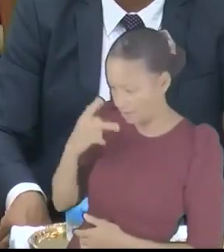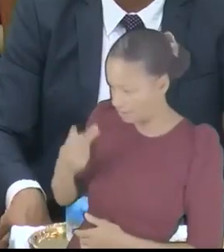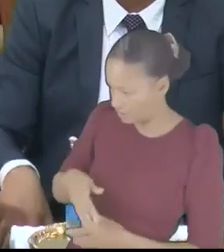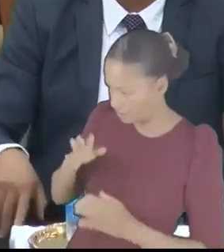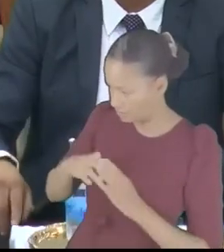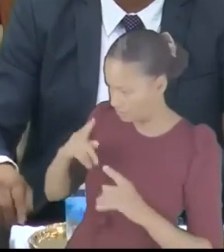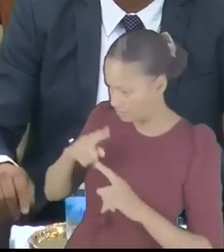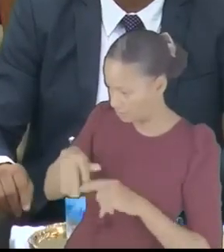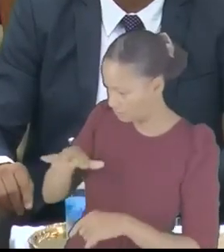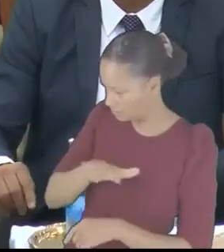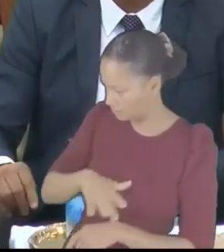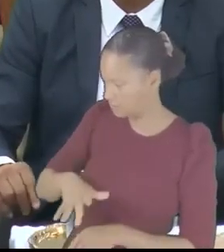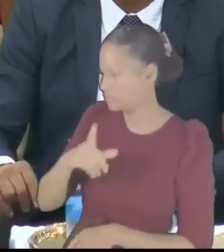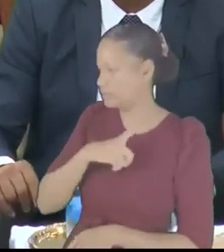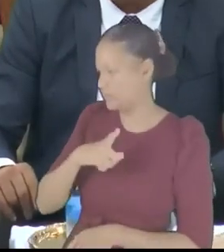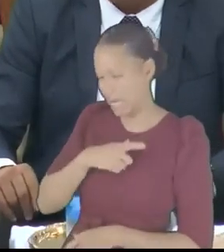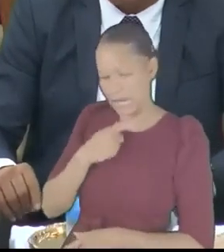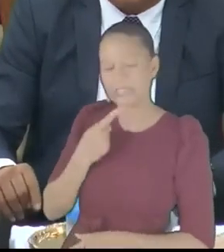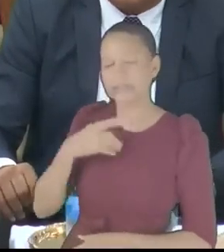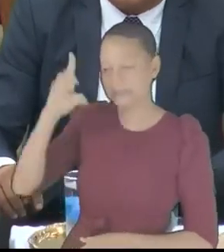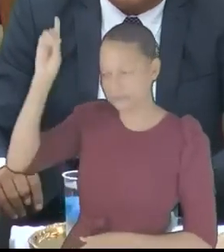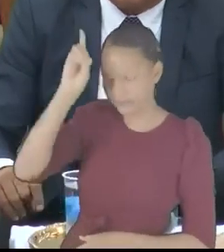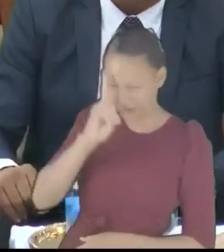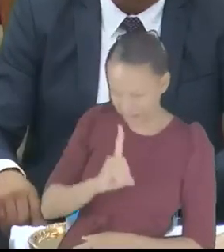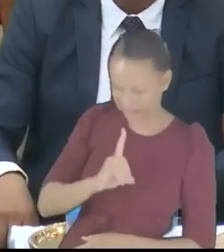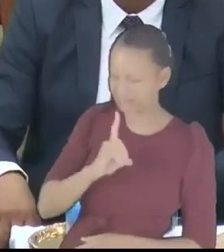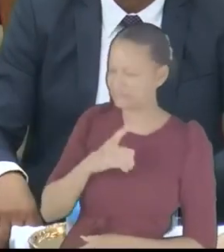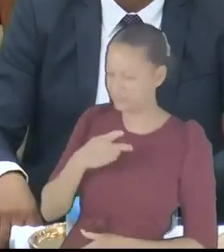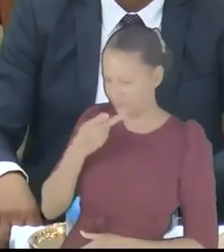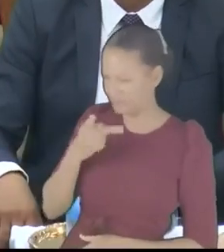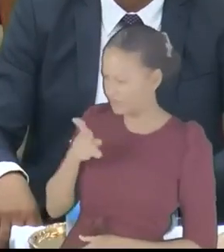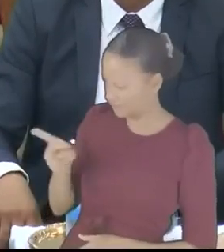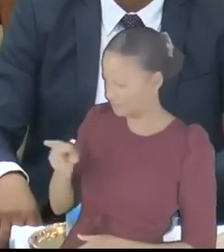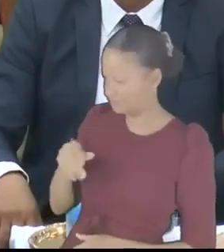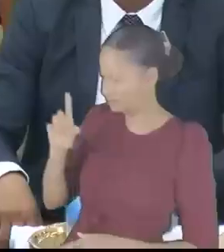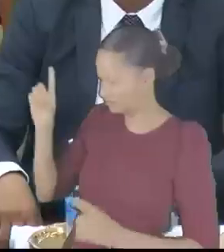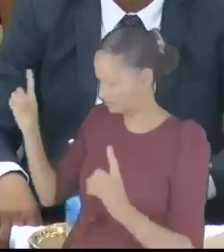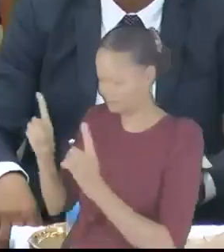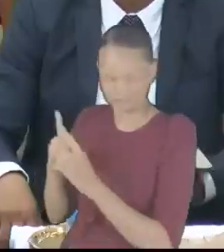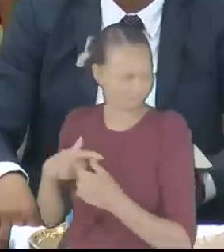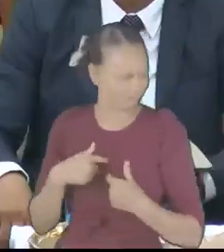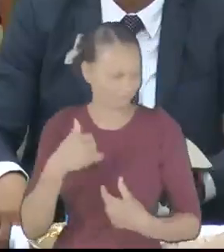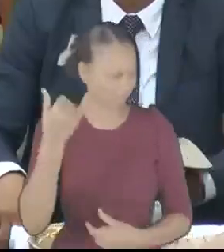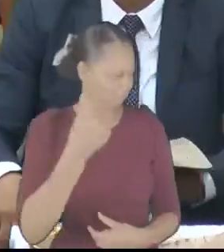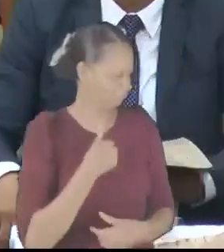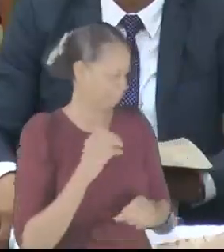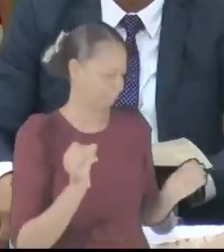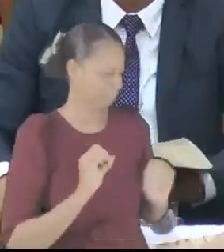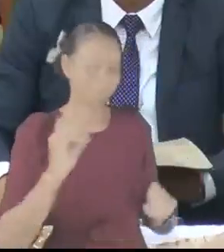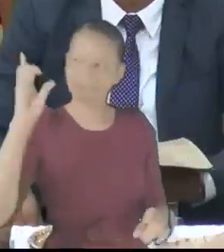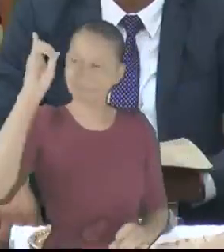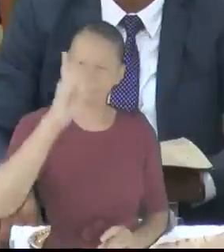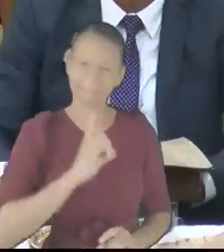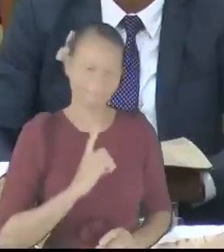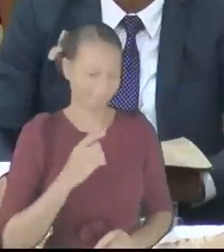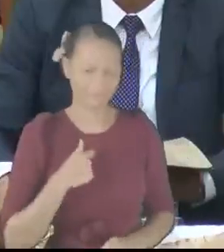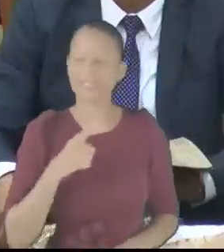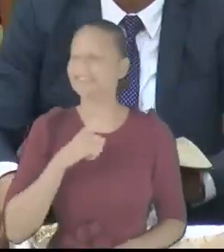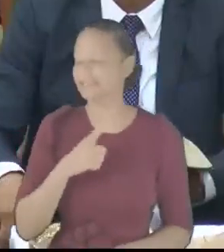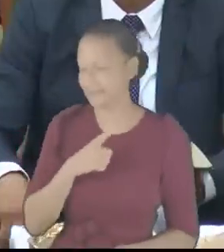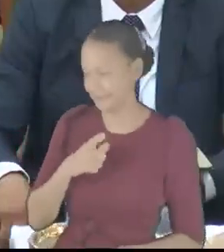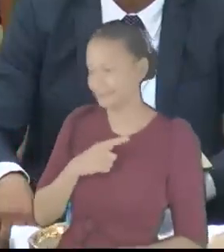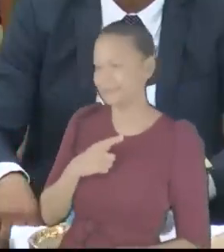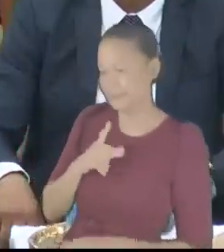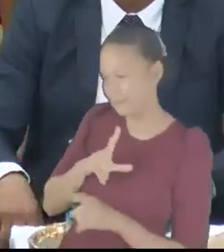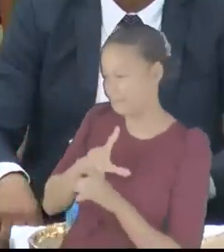sua jurisdição que está dizendo que Deus fala com ela. Deus fala com o senhor? O ministro disse: não, Deus nunca desceu. Pois aqui tem uma mulher que